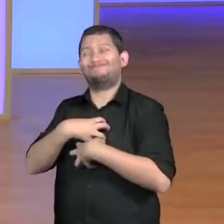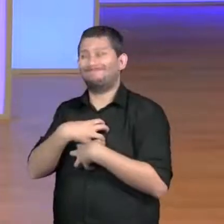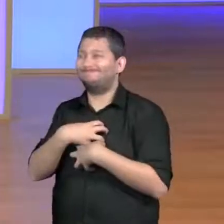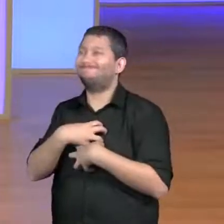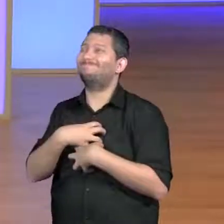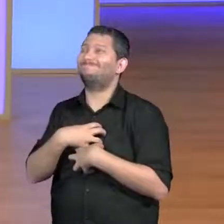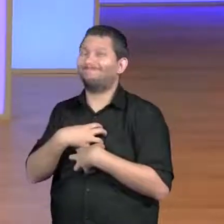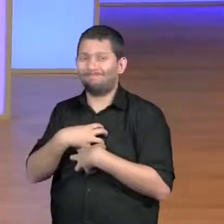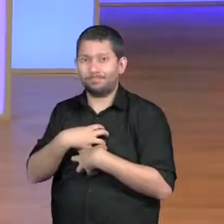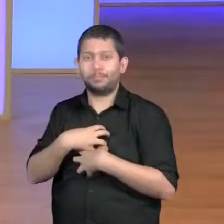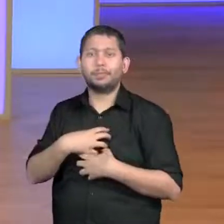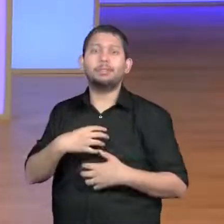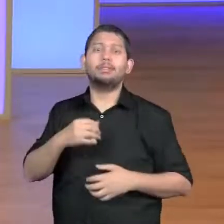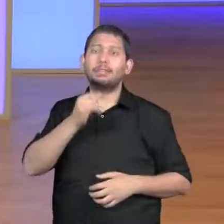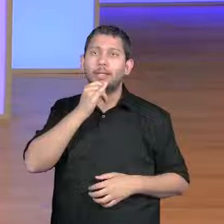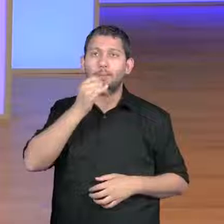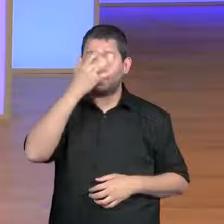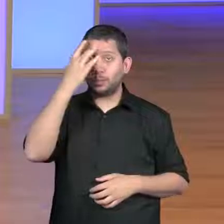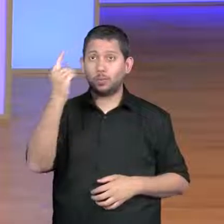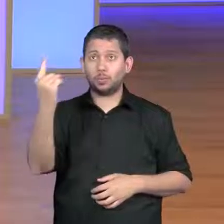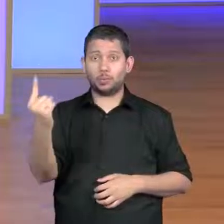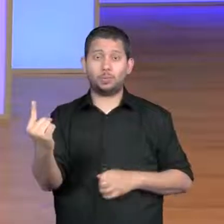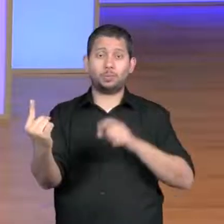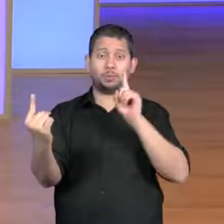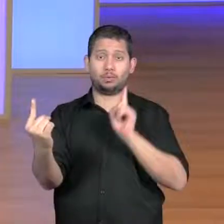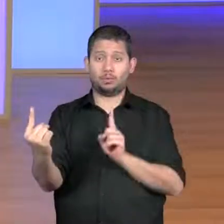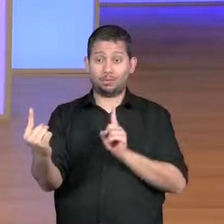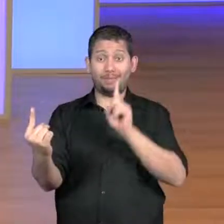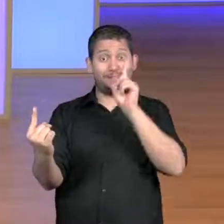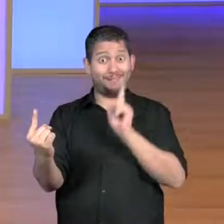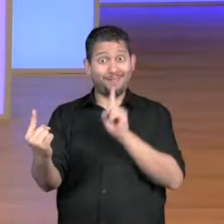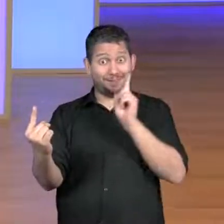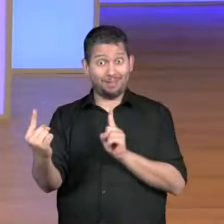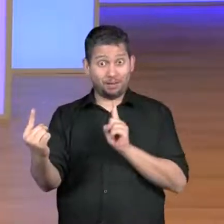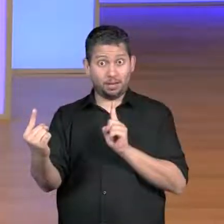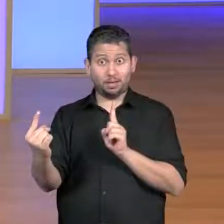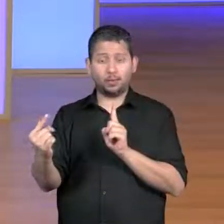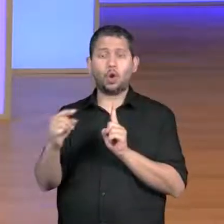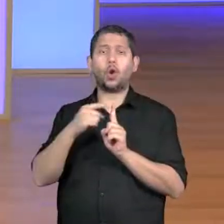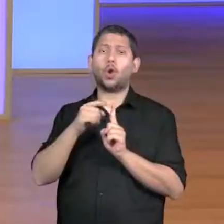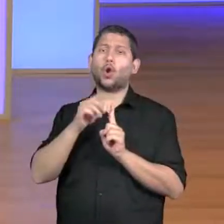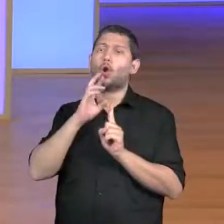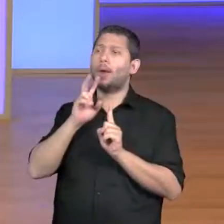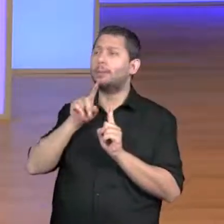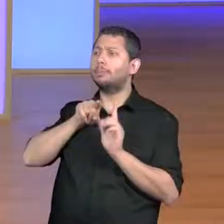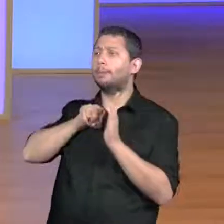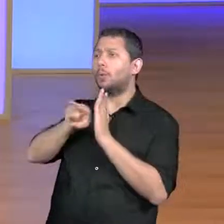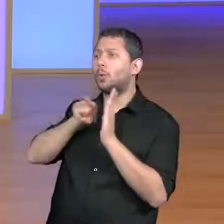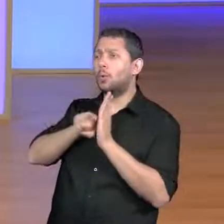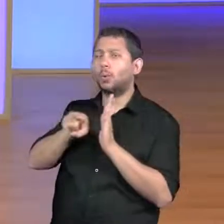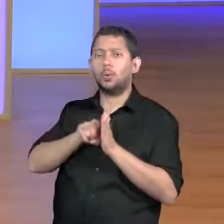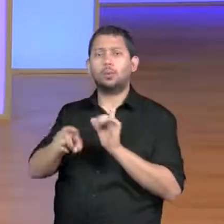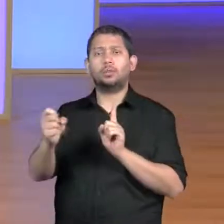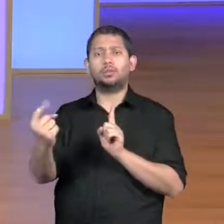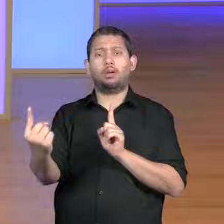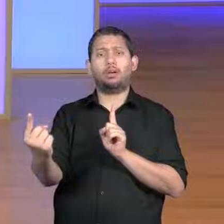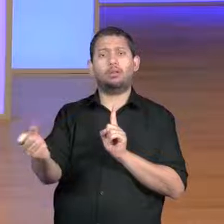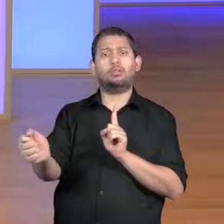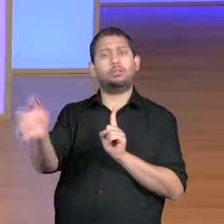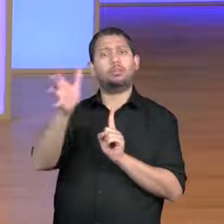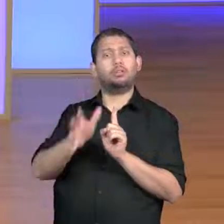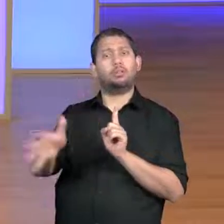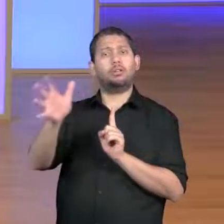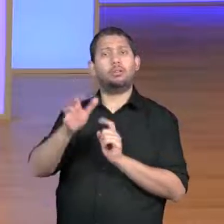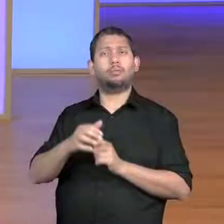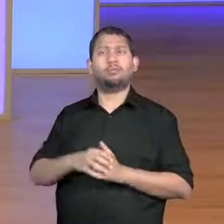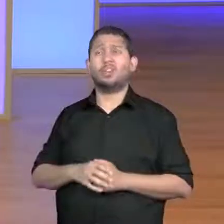ali a entrevistada, né, que tem bastante conhecimento sobre o tema. Então, às vezes me entristece um pouco. Aí